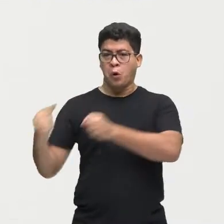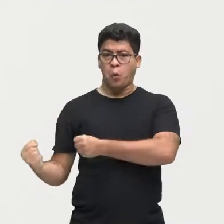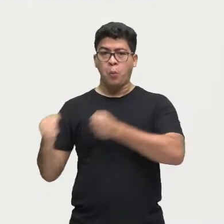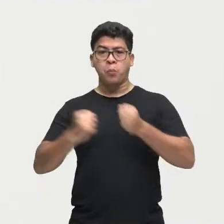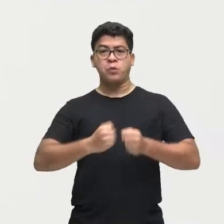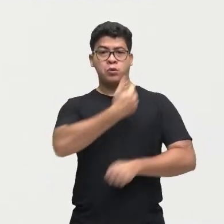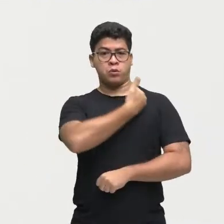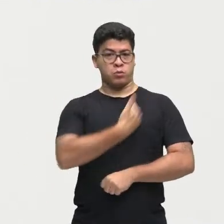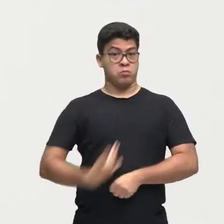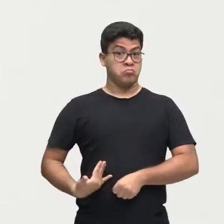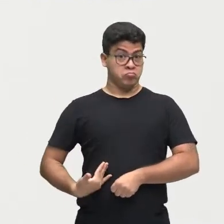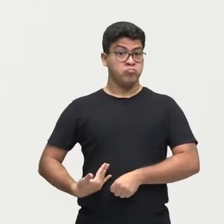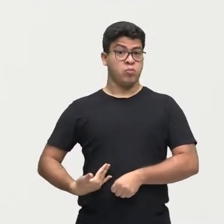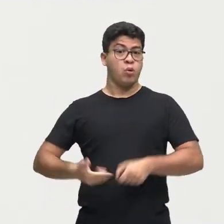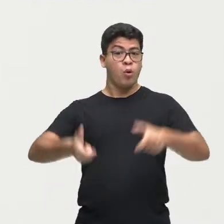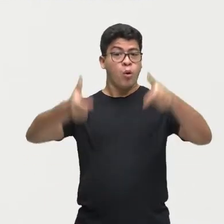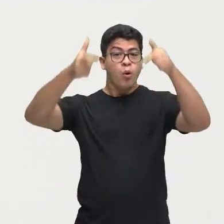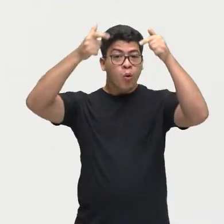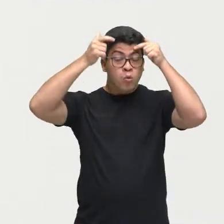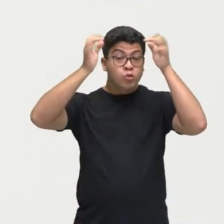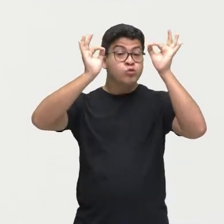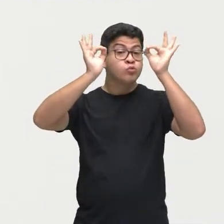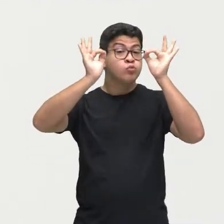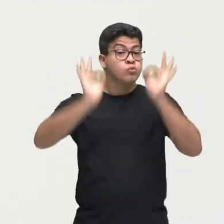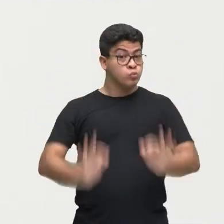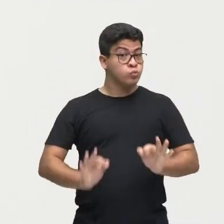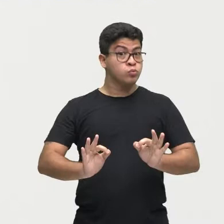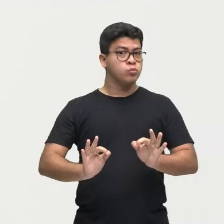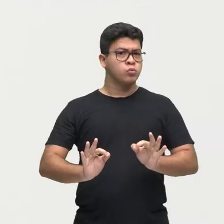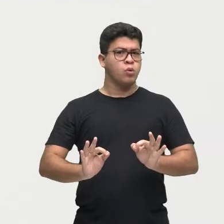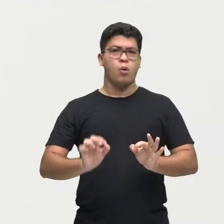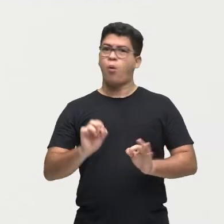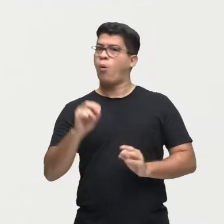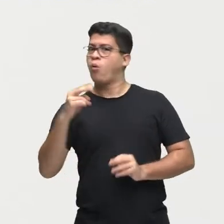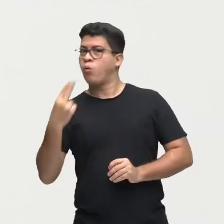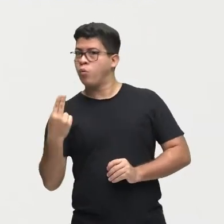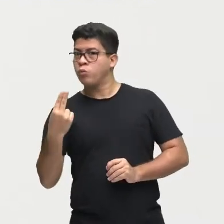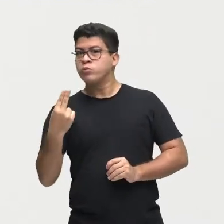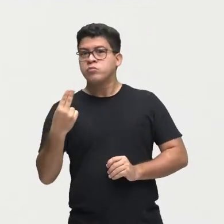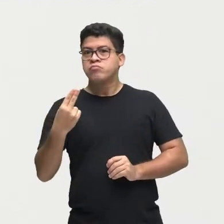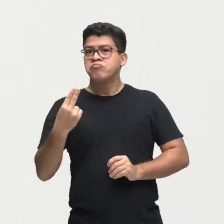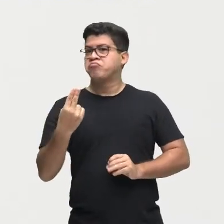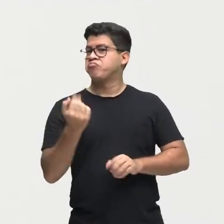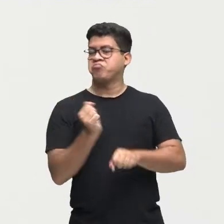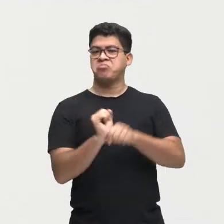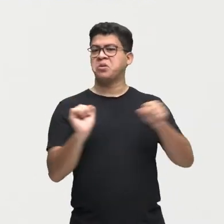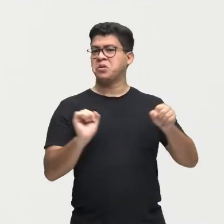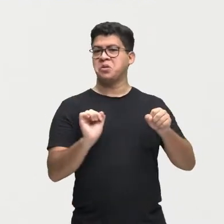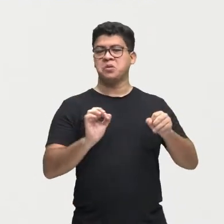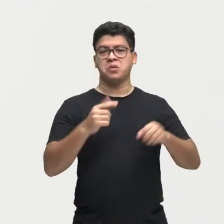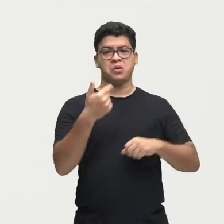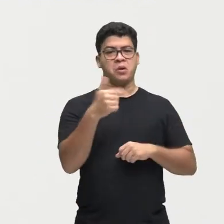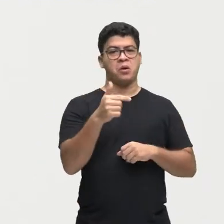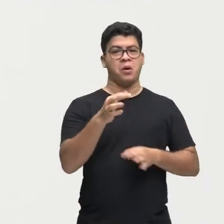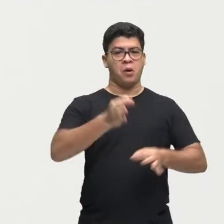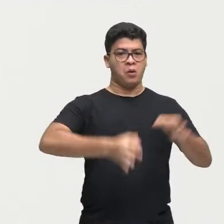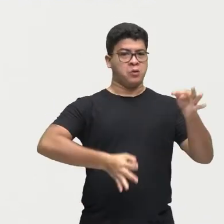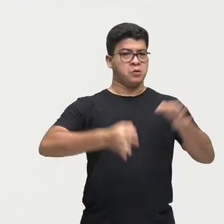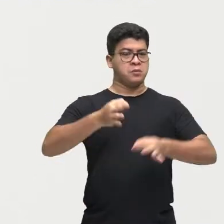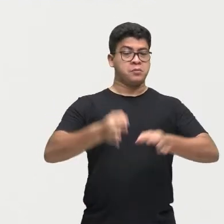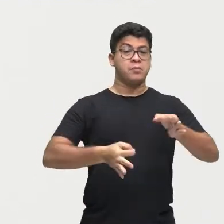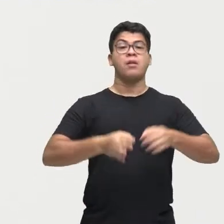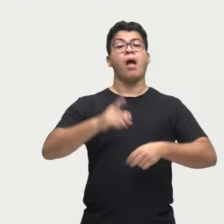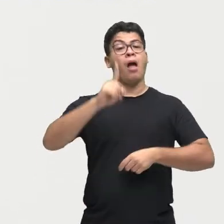terreno, seria um direito aqui, divino. Então ele defendia que todo o governo,